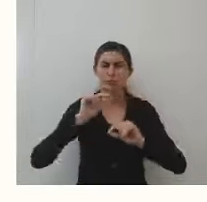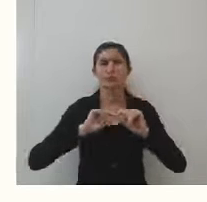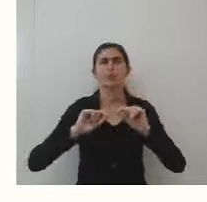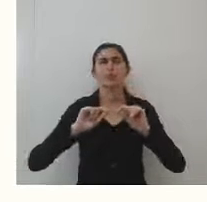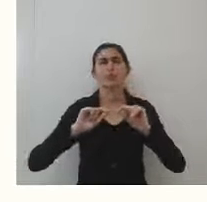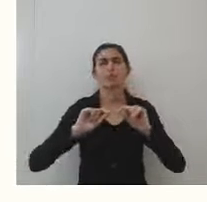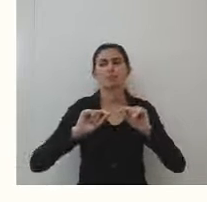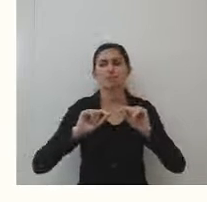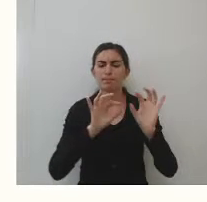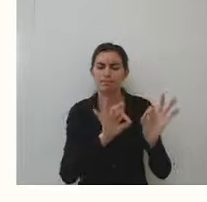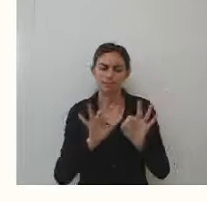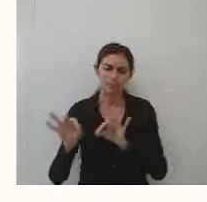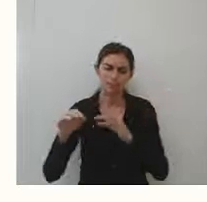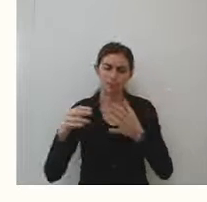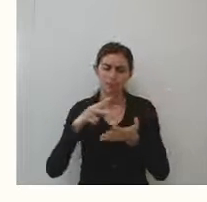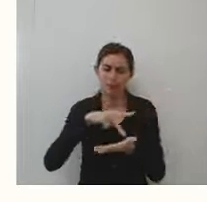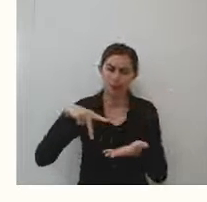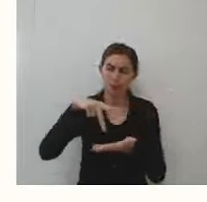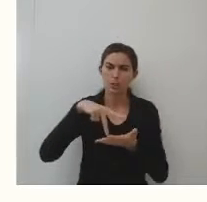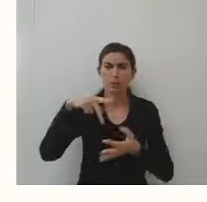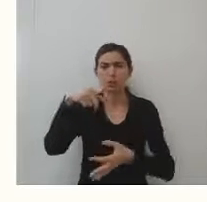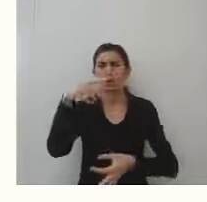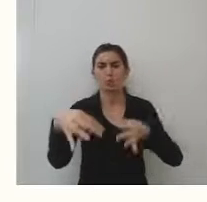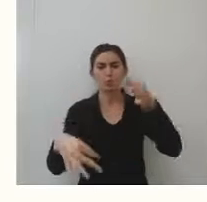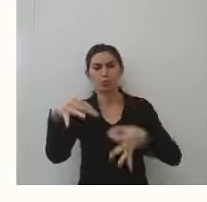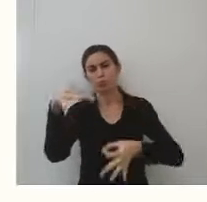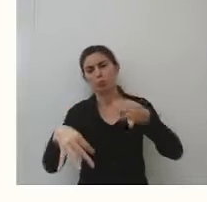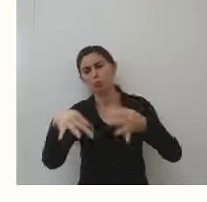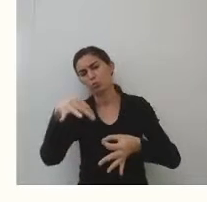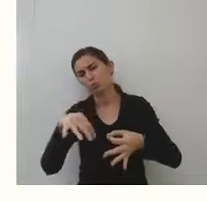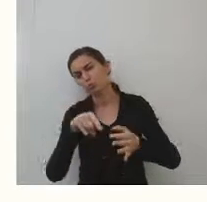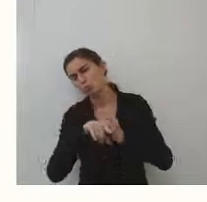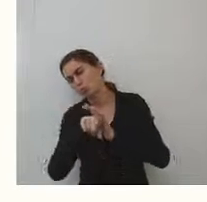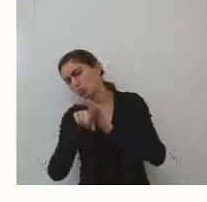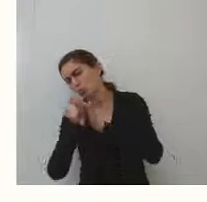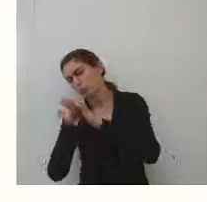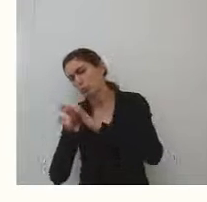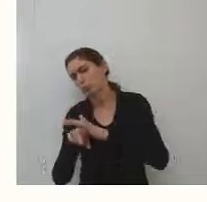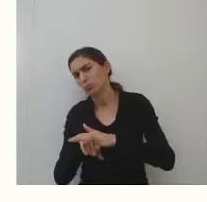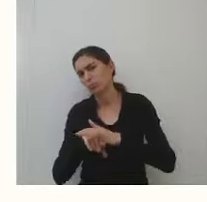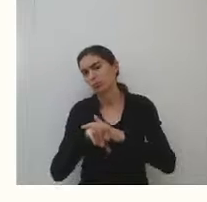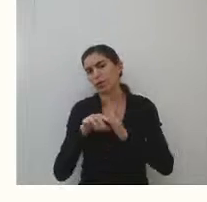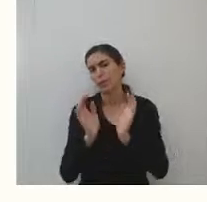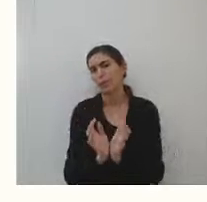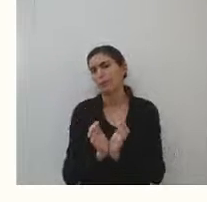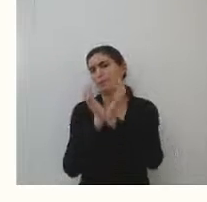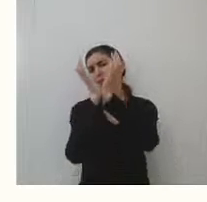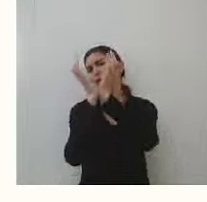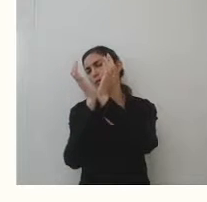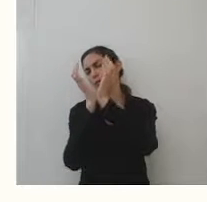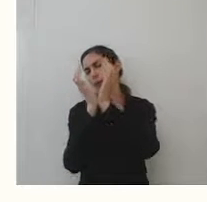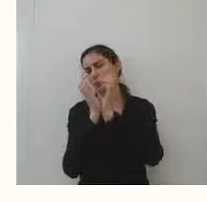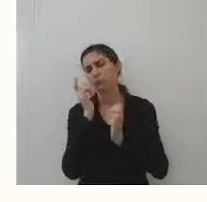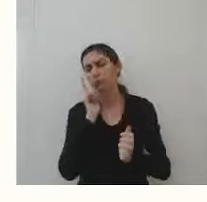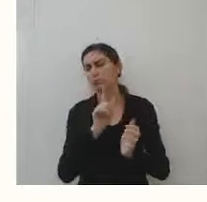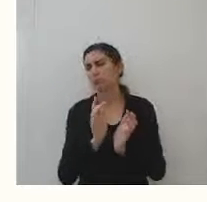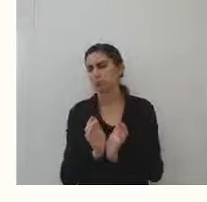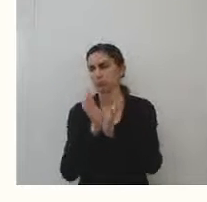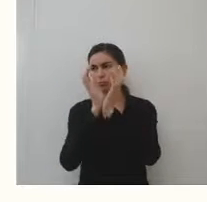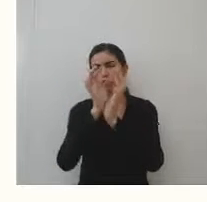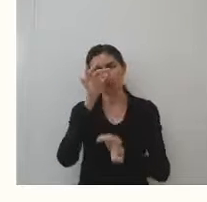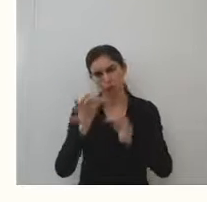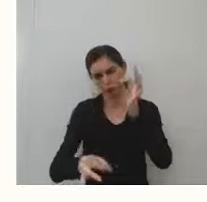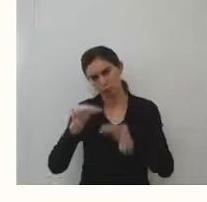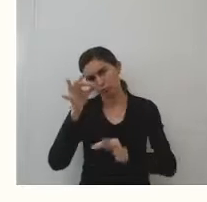executam danças perante um juiz ou juízes visando um prêmio. Esse juiz